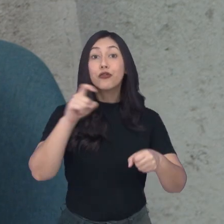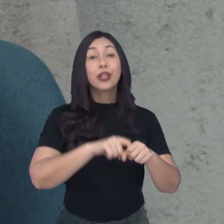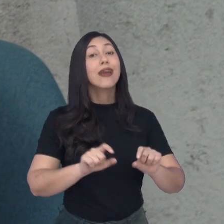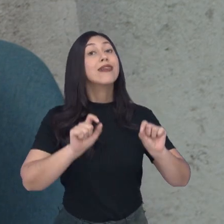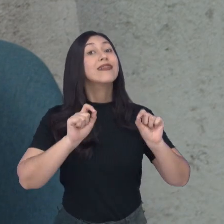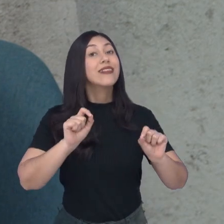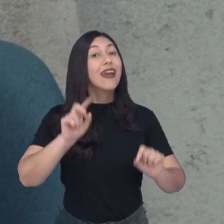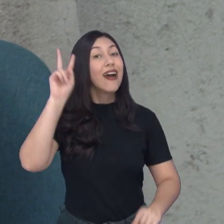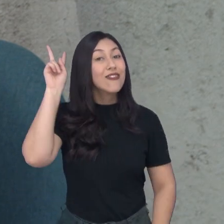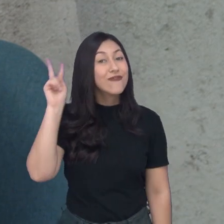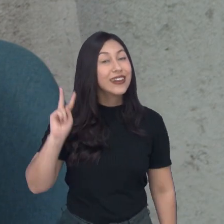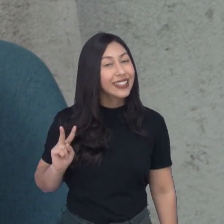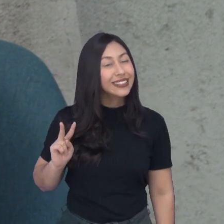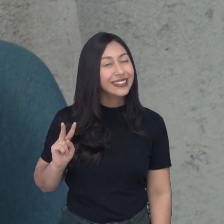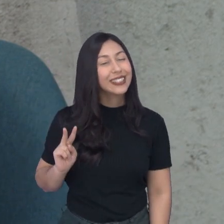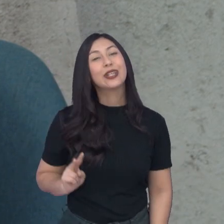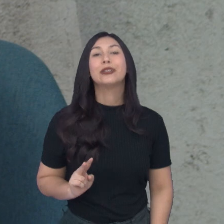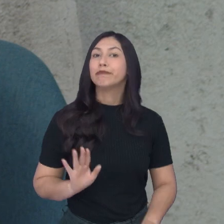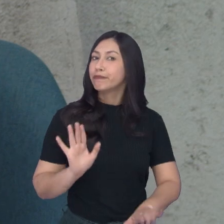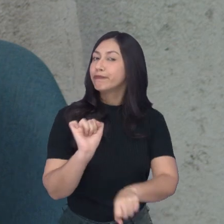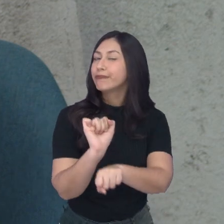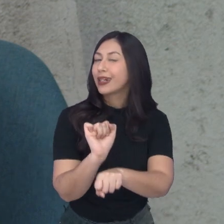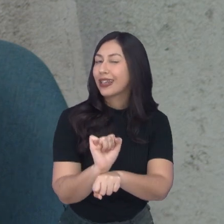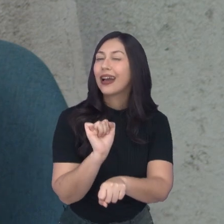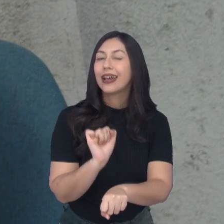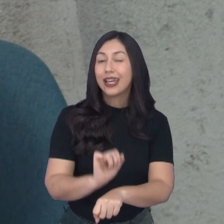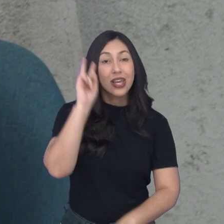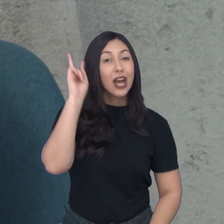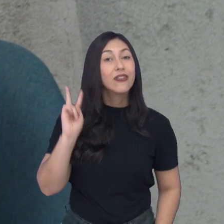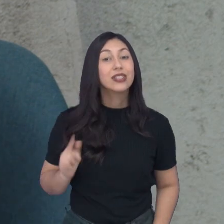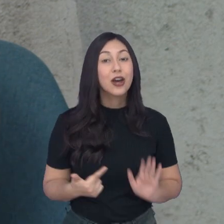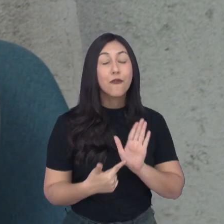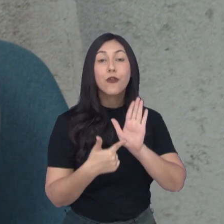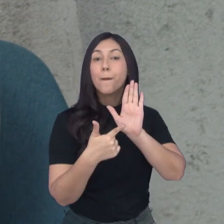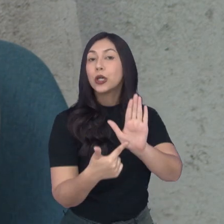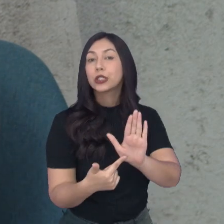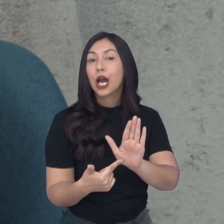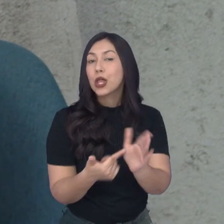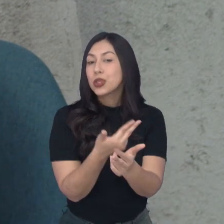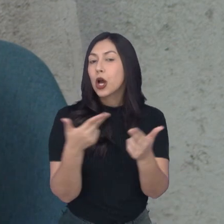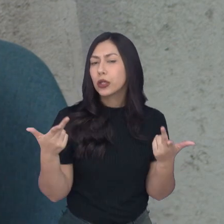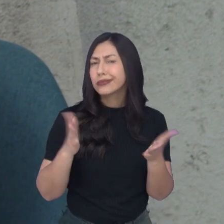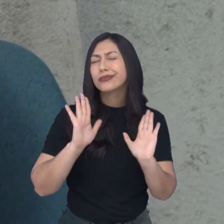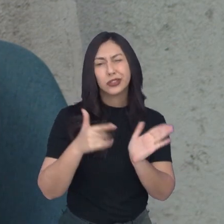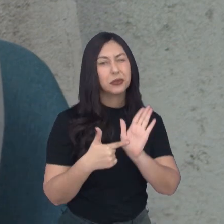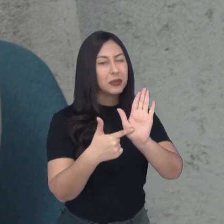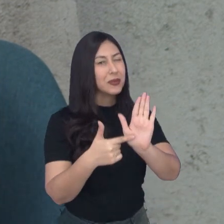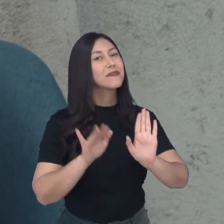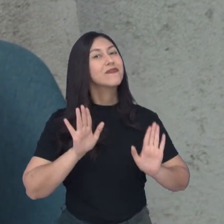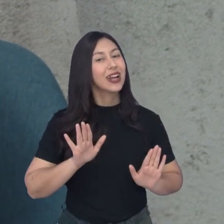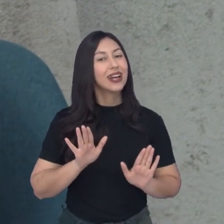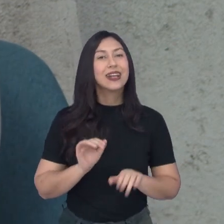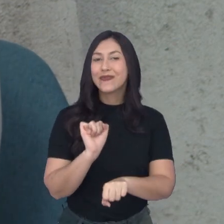a Vanessa Nascimento, viu? Então, espere aí que a Vanessa vai contar um pouquinho o que ela vai trazer no nosso job do dia. Já contou, né, agora. Então,